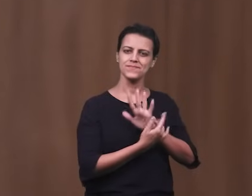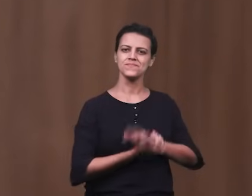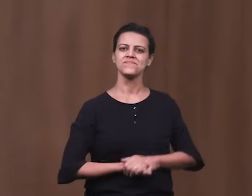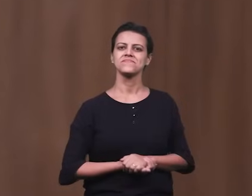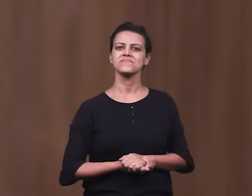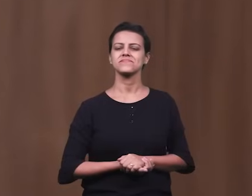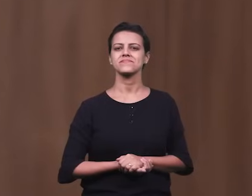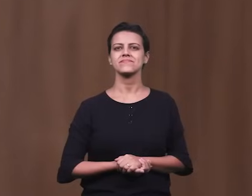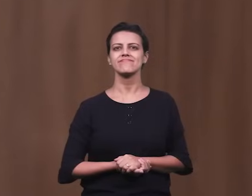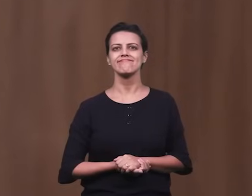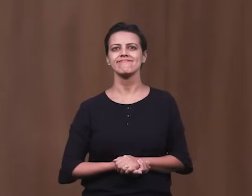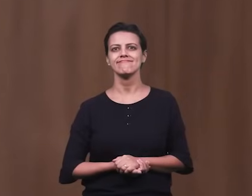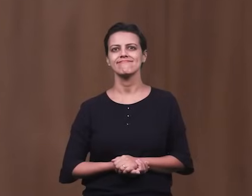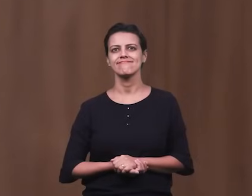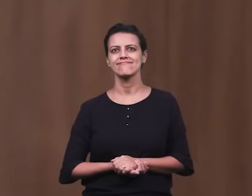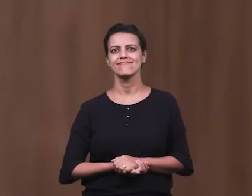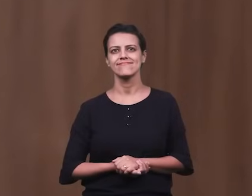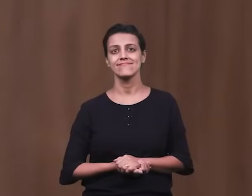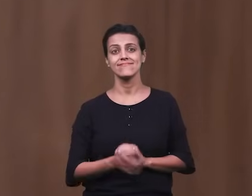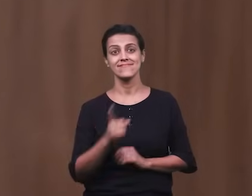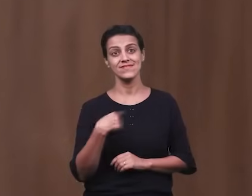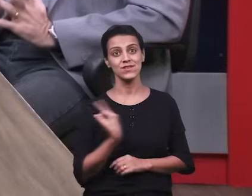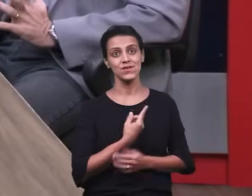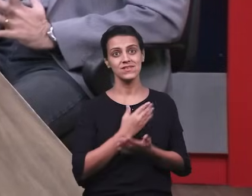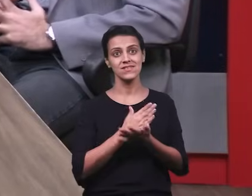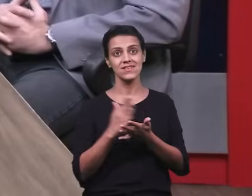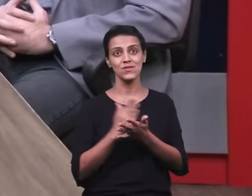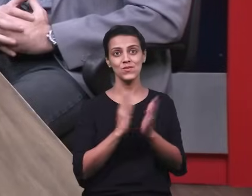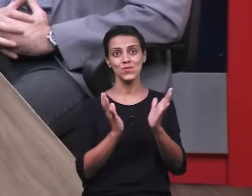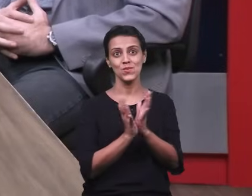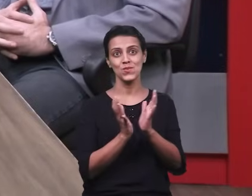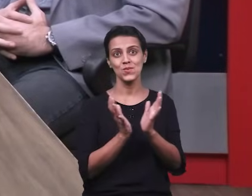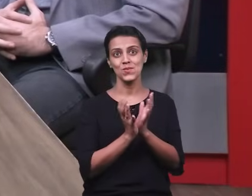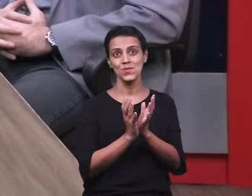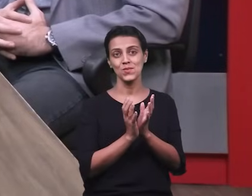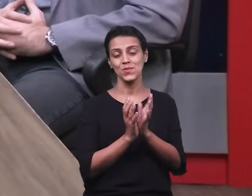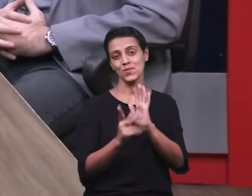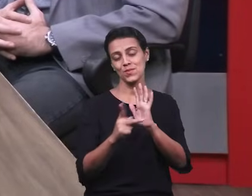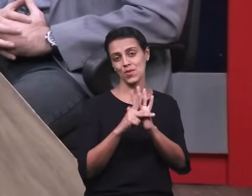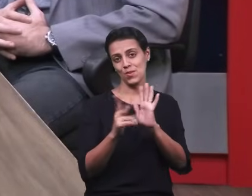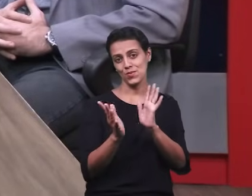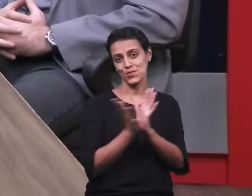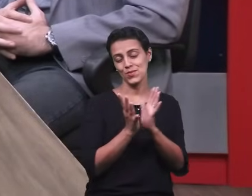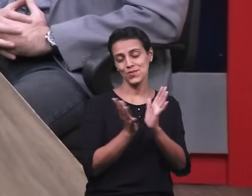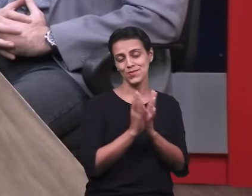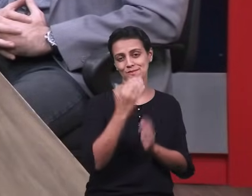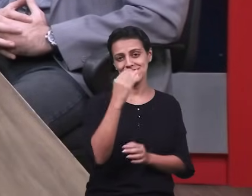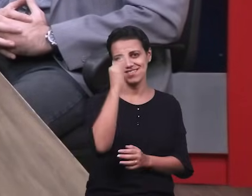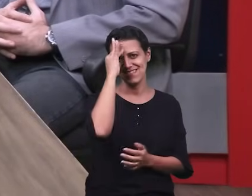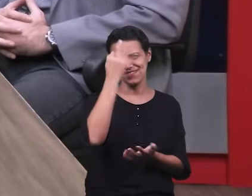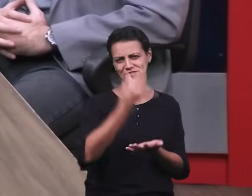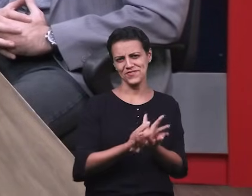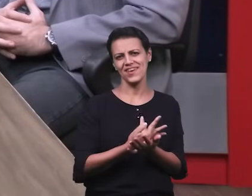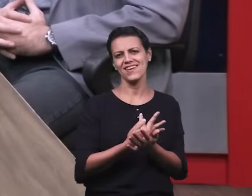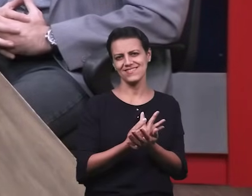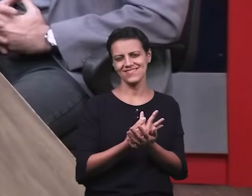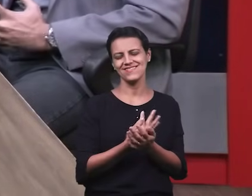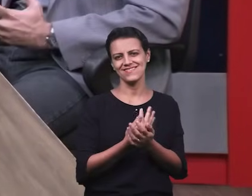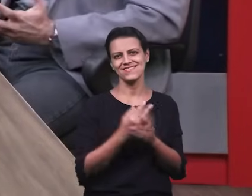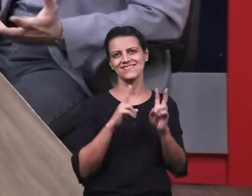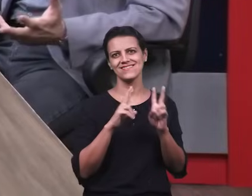E para falar disso, nós estamos aqui com alguns membros do grupo Ciência e Fé, para tratar a respeito desse